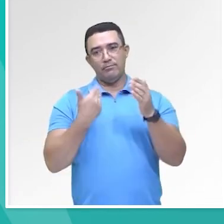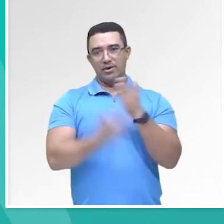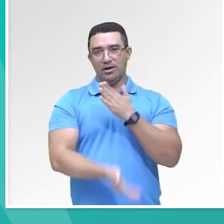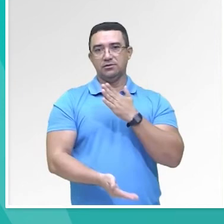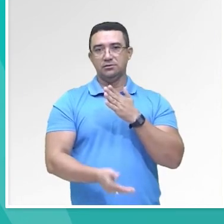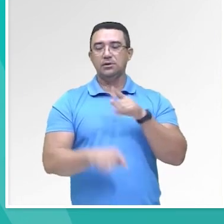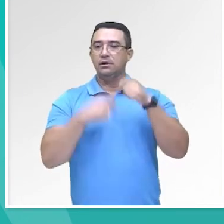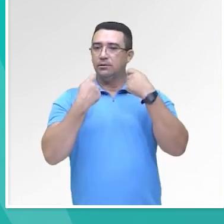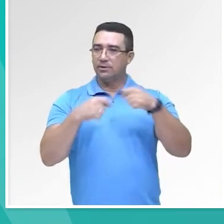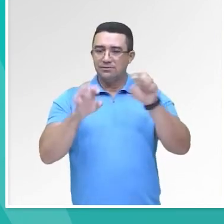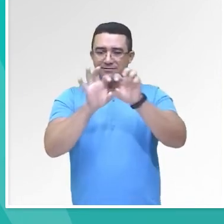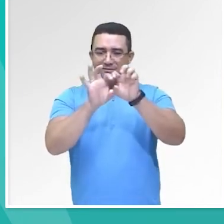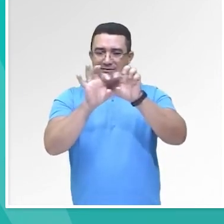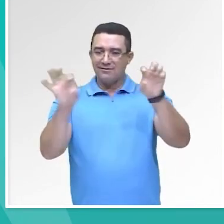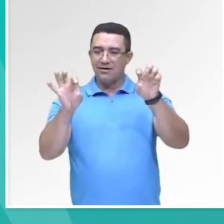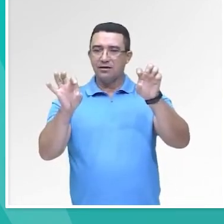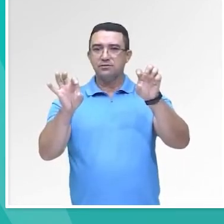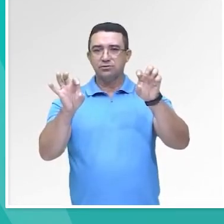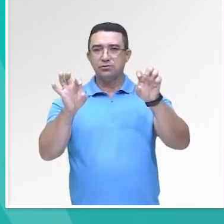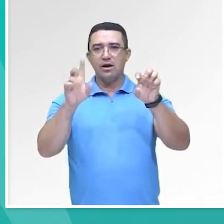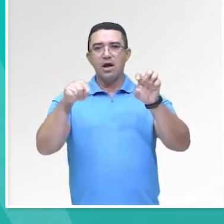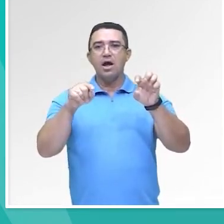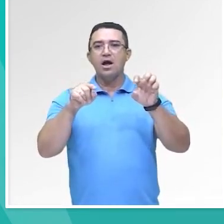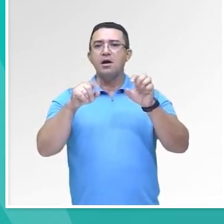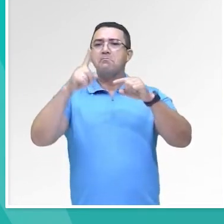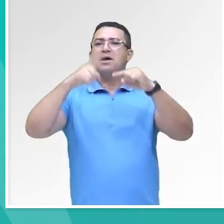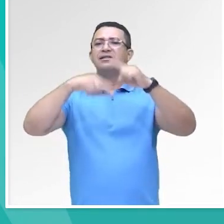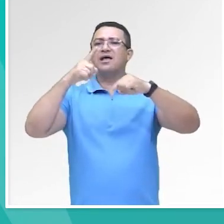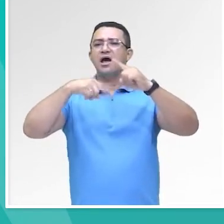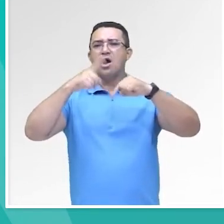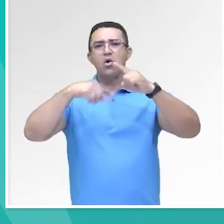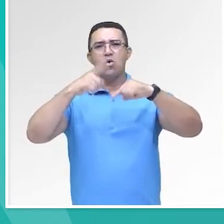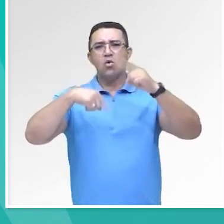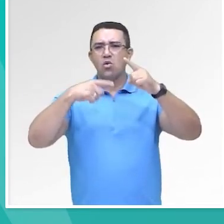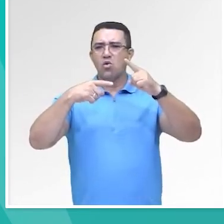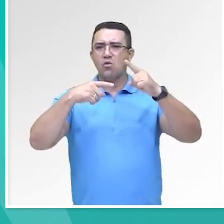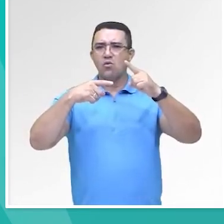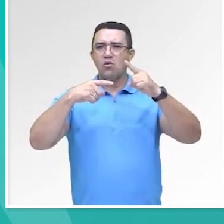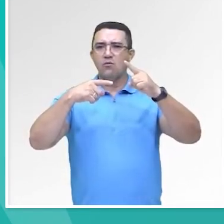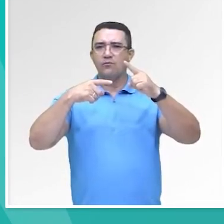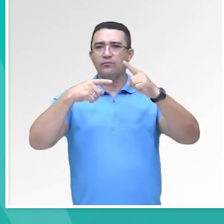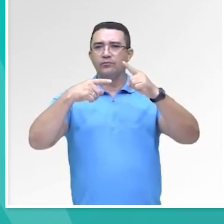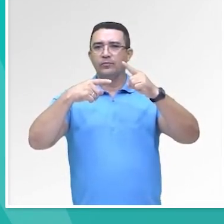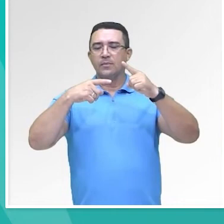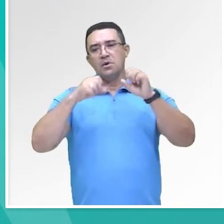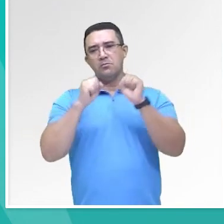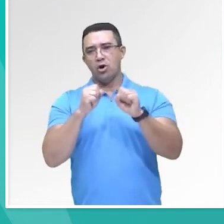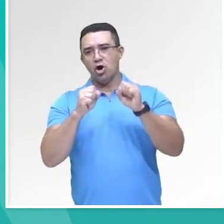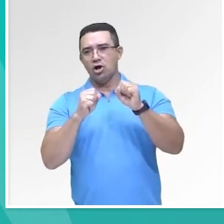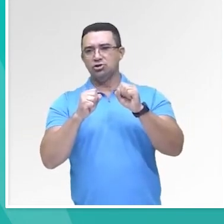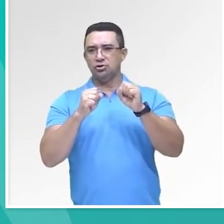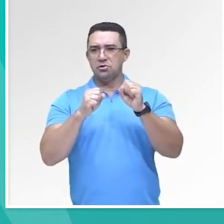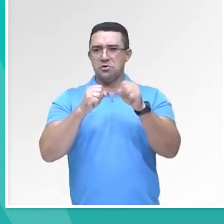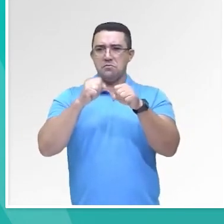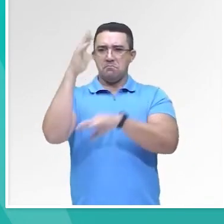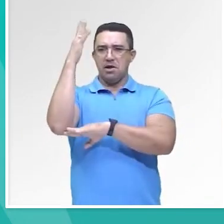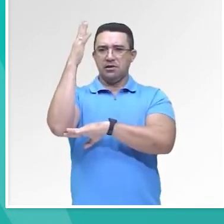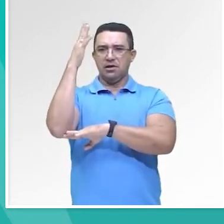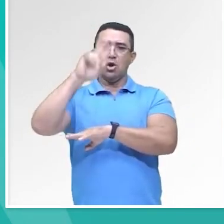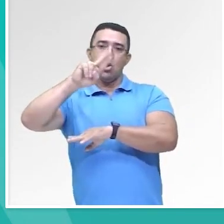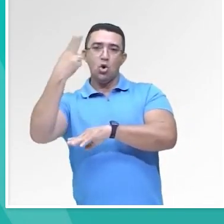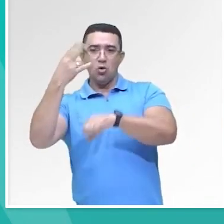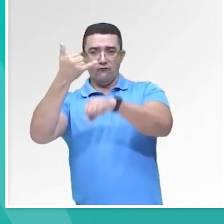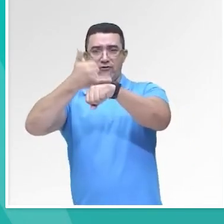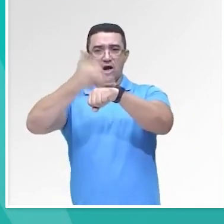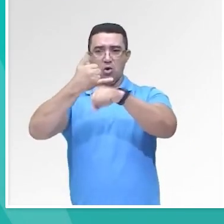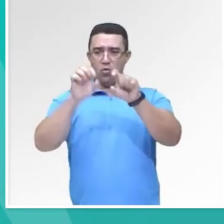é um tubo liso e oco, com material da seguinte forma: ele pode ser de madeira ou de metal